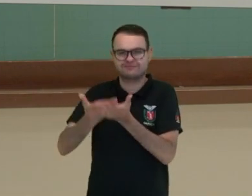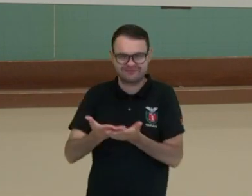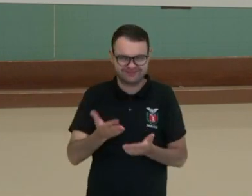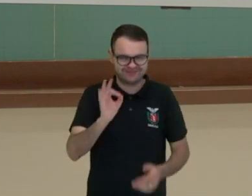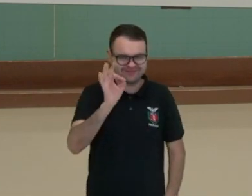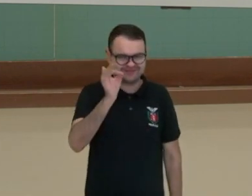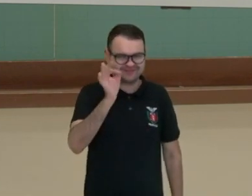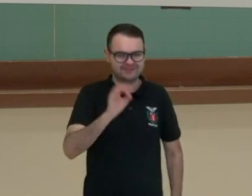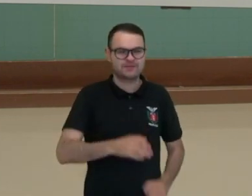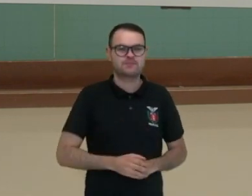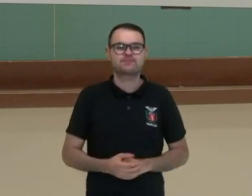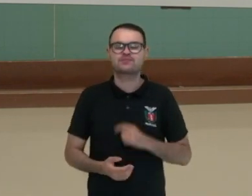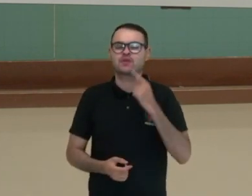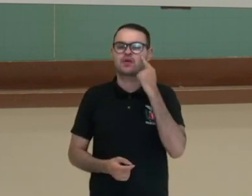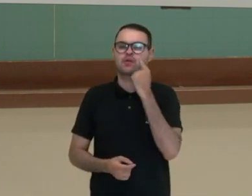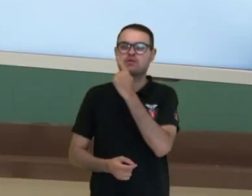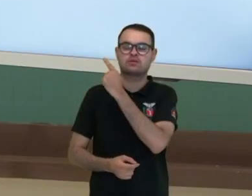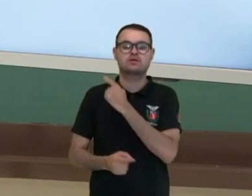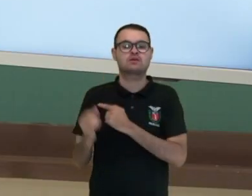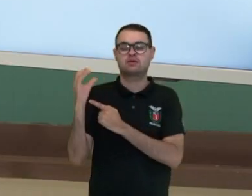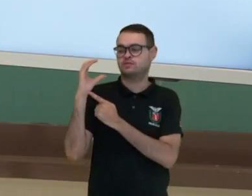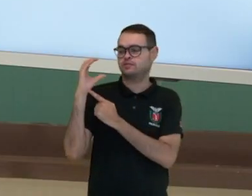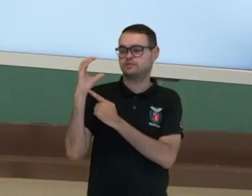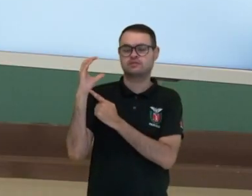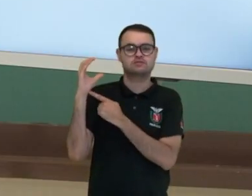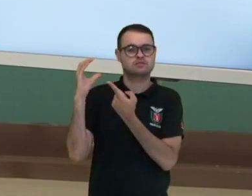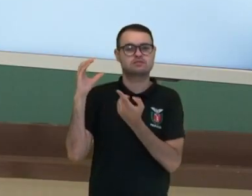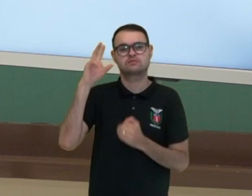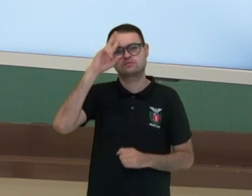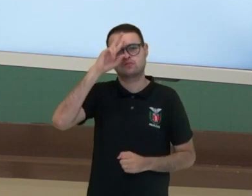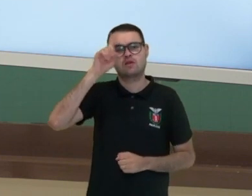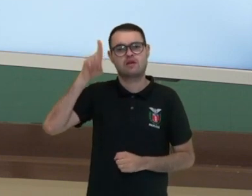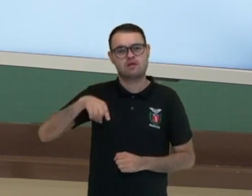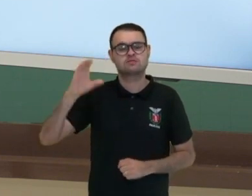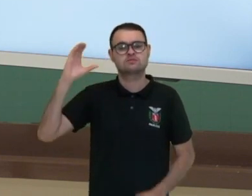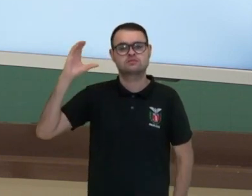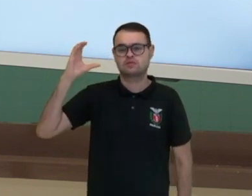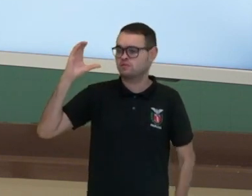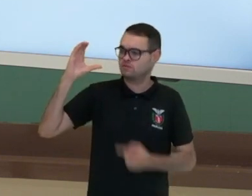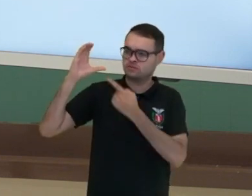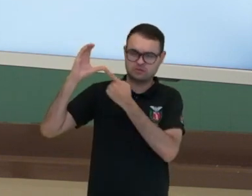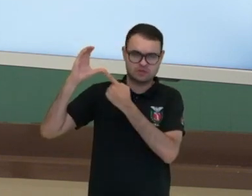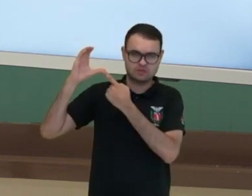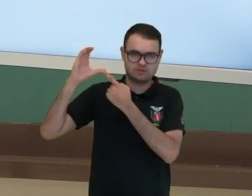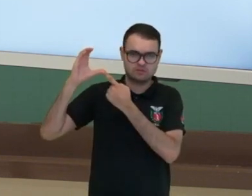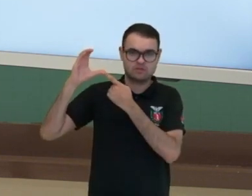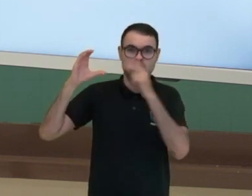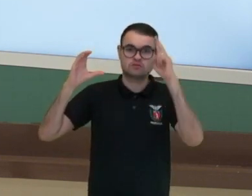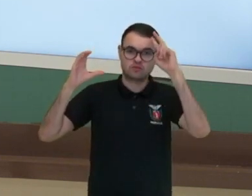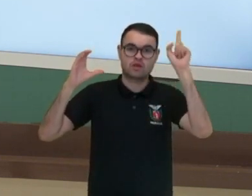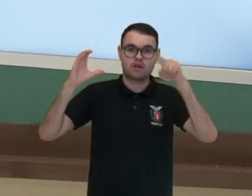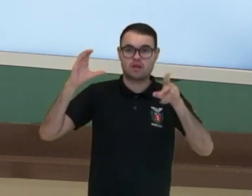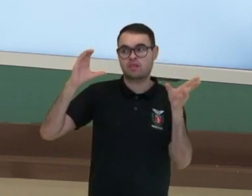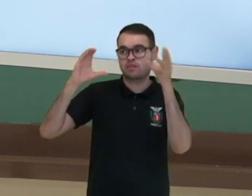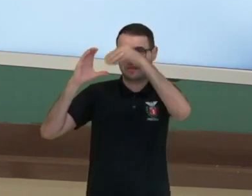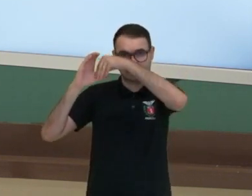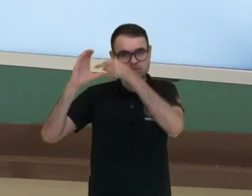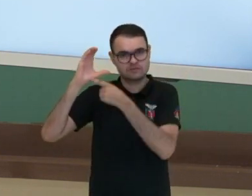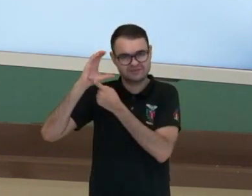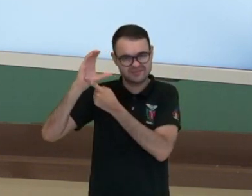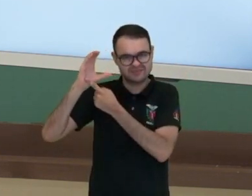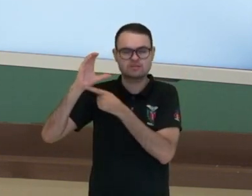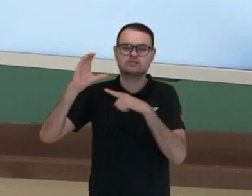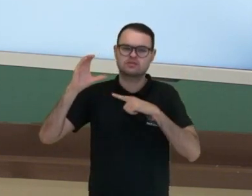né? Olha aqui, né? E a ciência, e a história é essa ciência, como eu disse a vocês, se é uma ciência, deve ter, portanto,